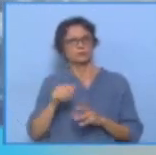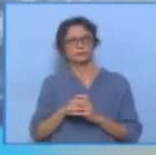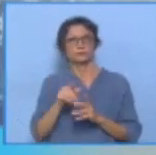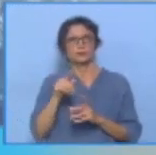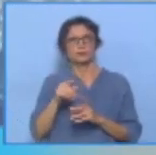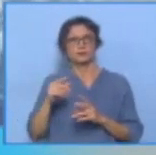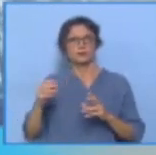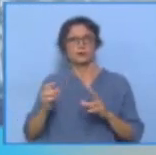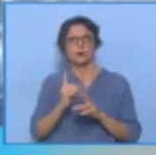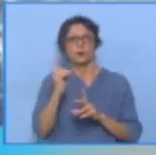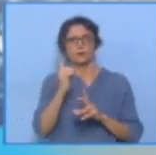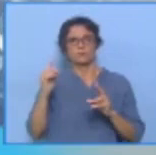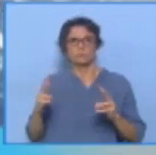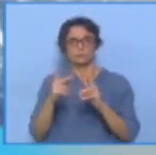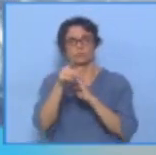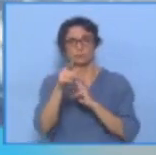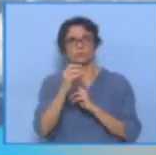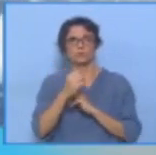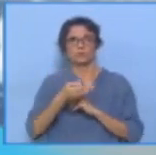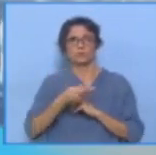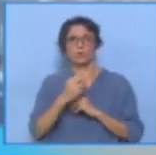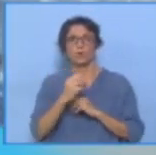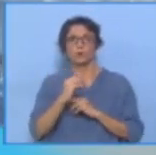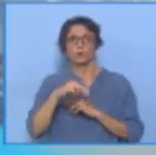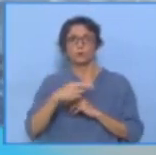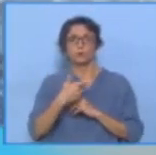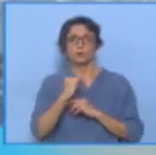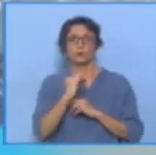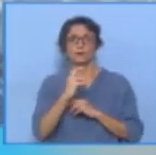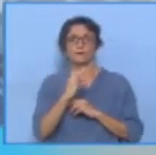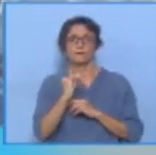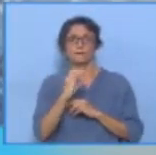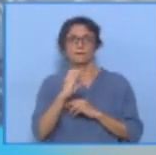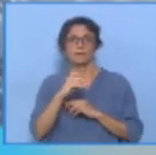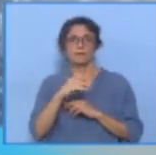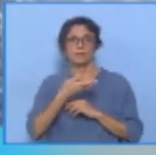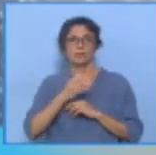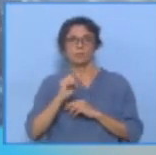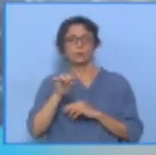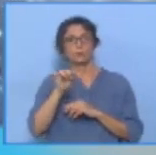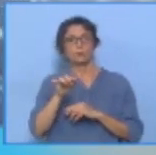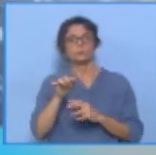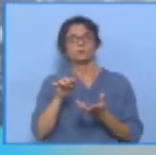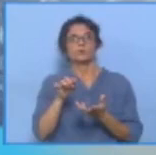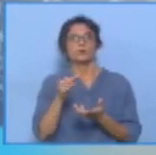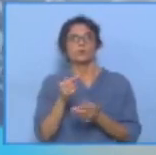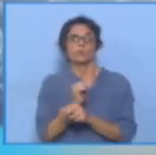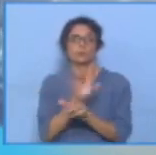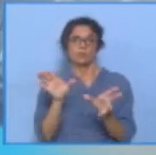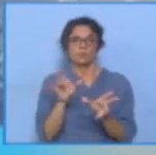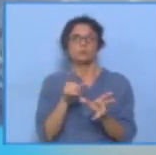consistório do pontificado, e, portanto, já há no Colégio Cardinalício uma formação que vai ser, vamos chamar assim em